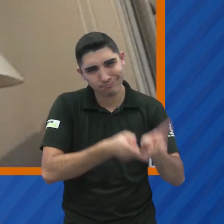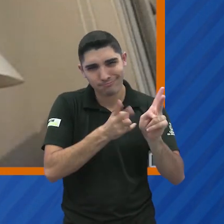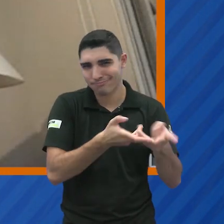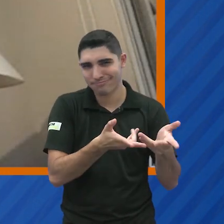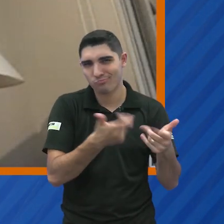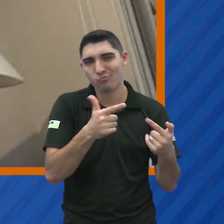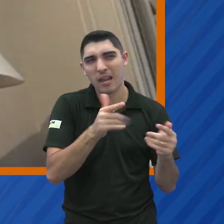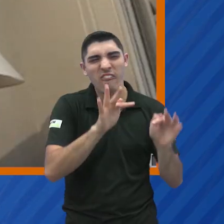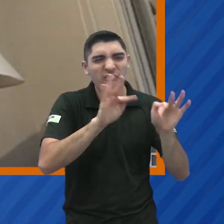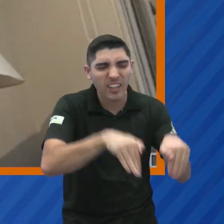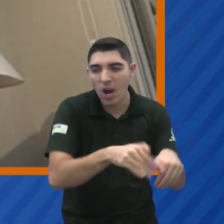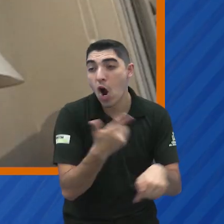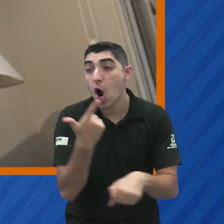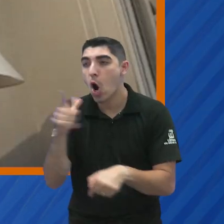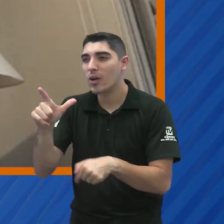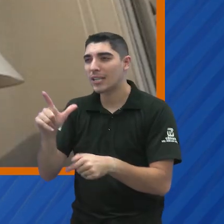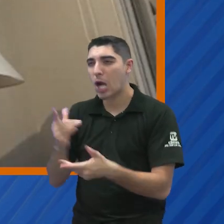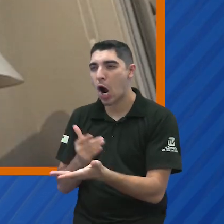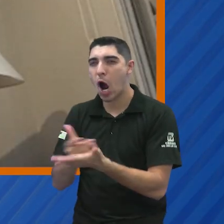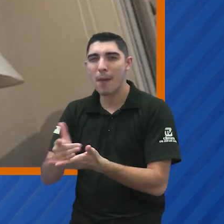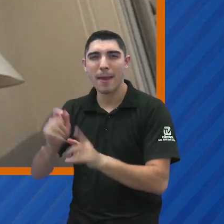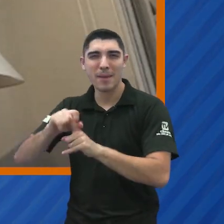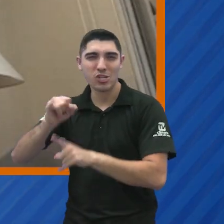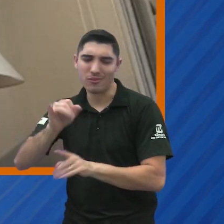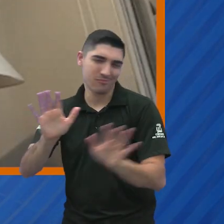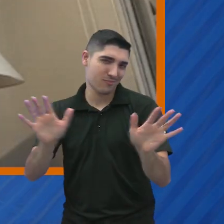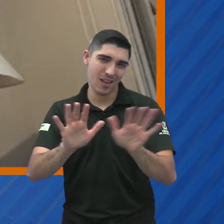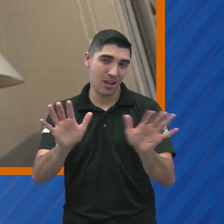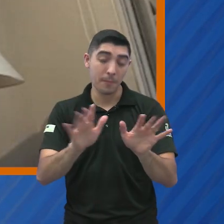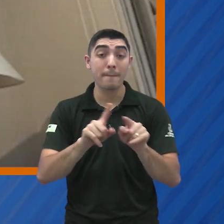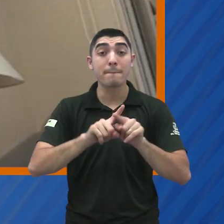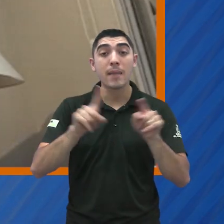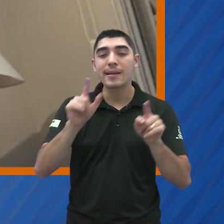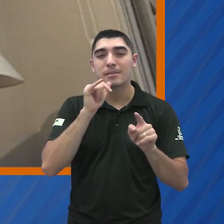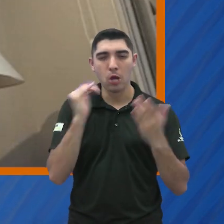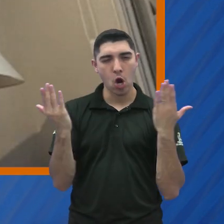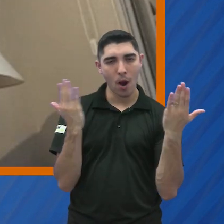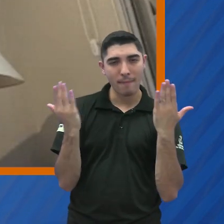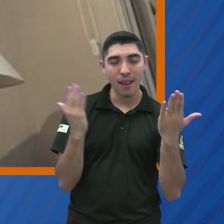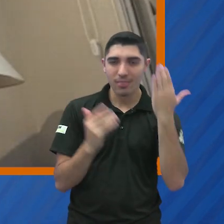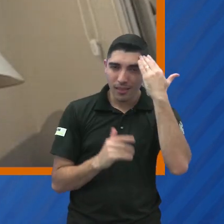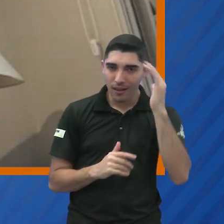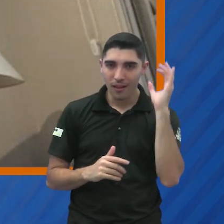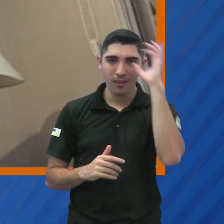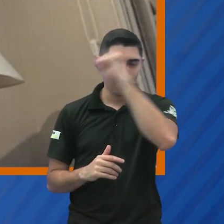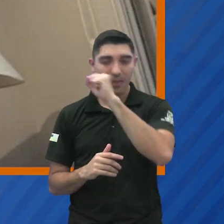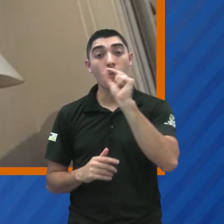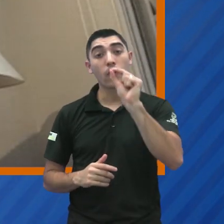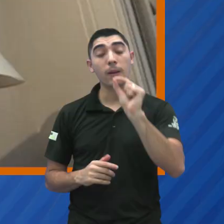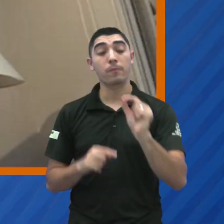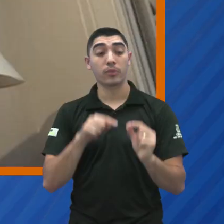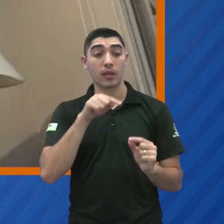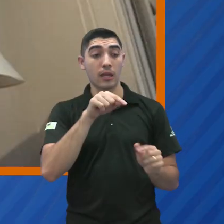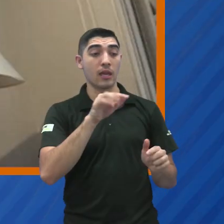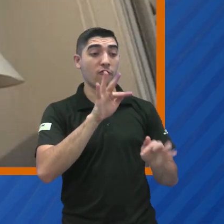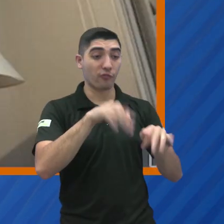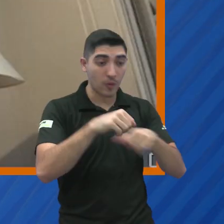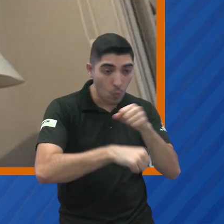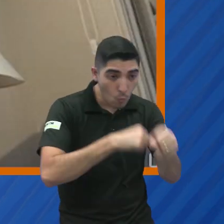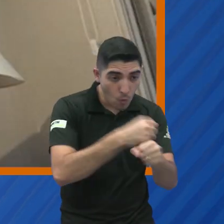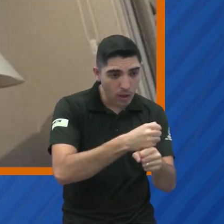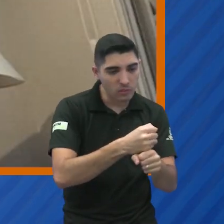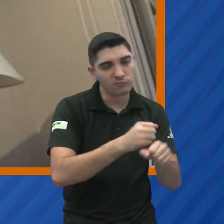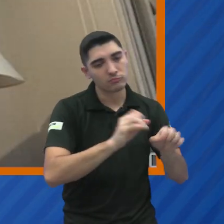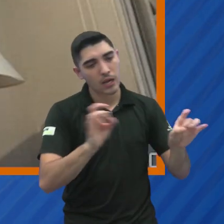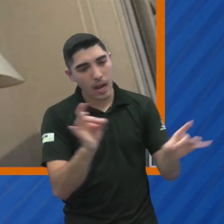final do ano. Então, acredito que é muito relacionado à própria situação do marco de virada de ano, que traz a ideia de fechamento de